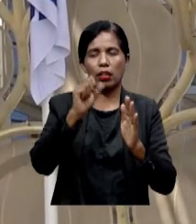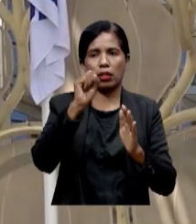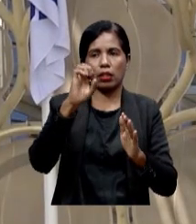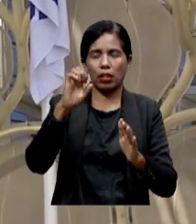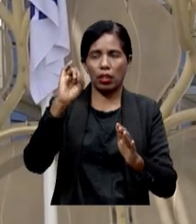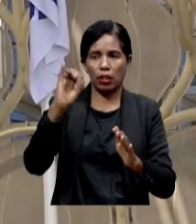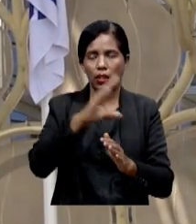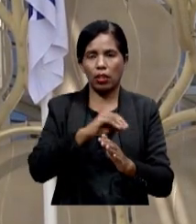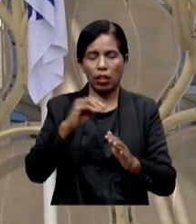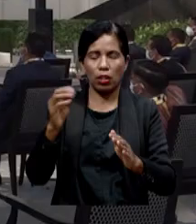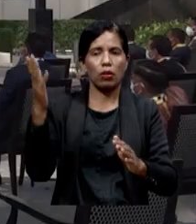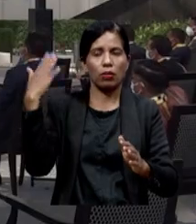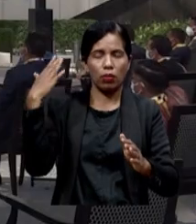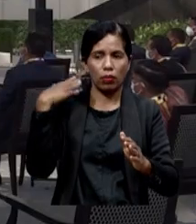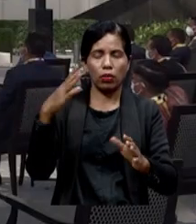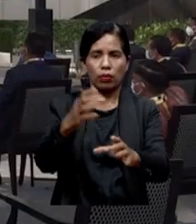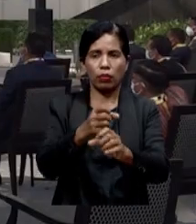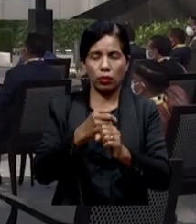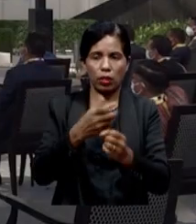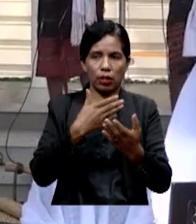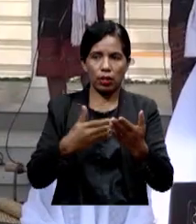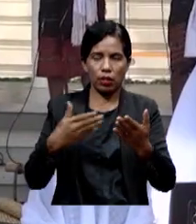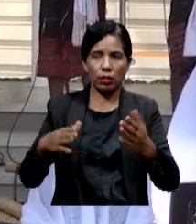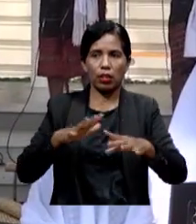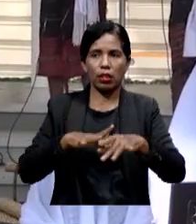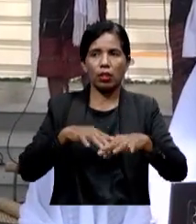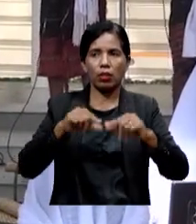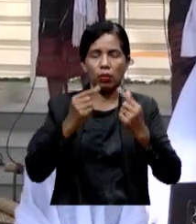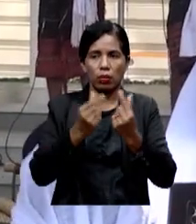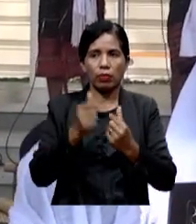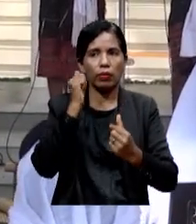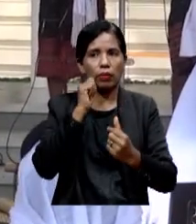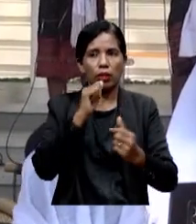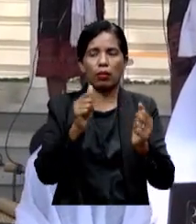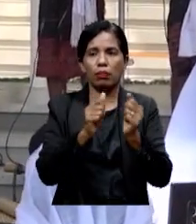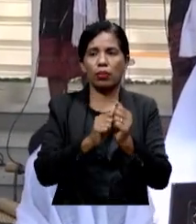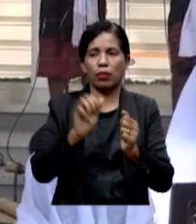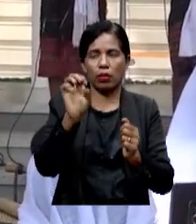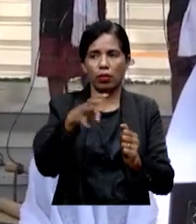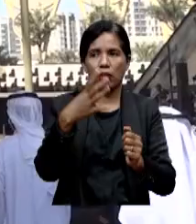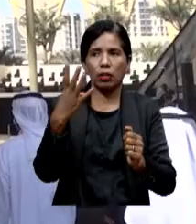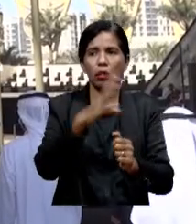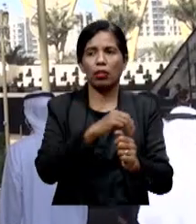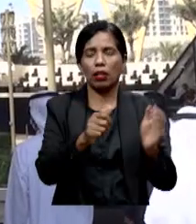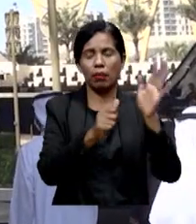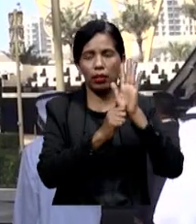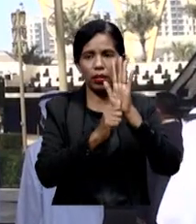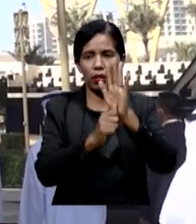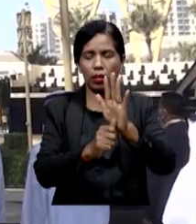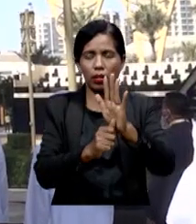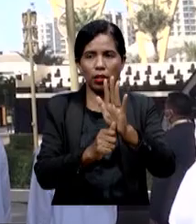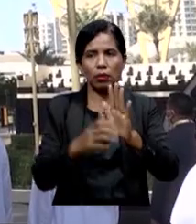Dubai, nebe antes ne recolhe produto tais Rússia Grupo Feto Quase Sanu Resin. O objetivo auto apresenta e Expo